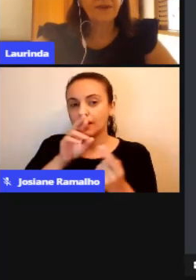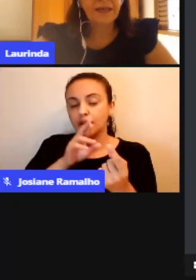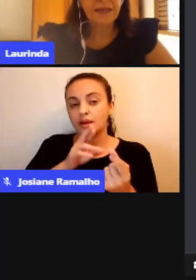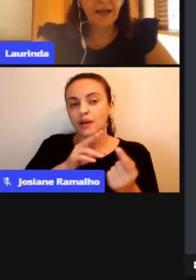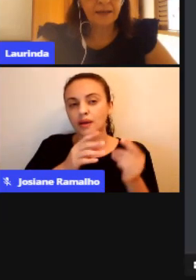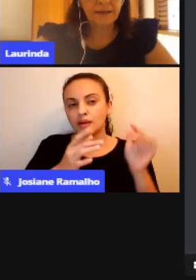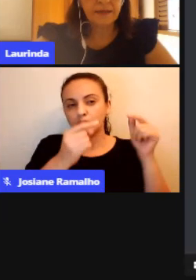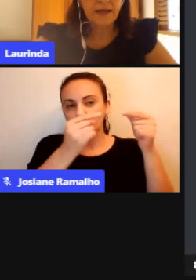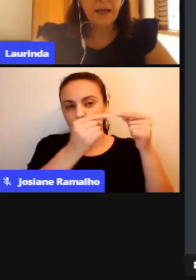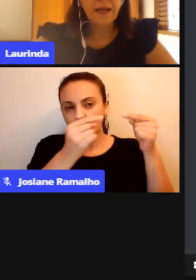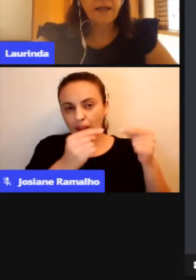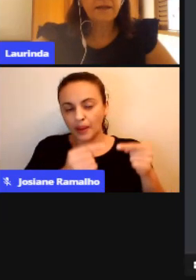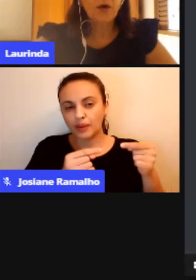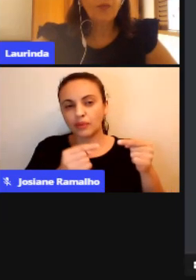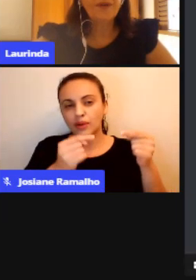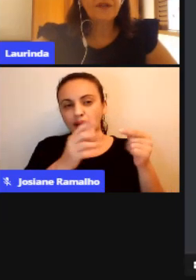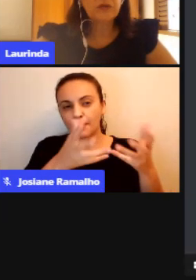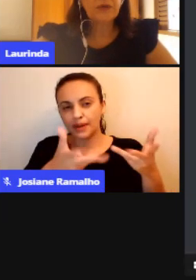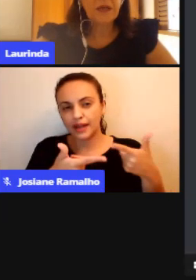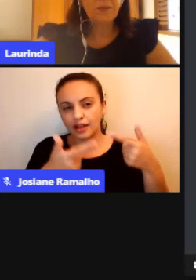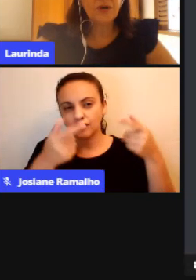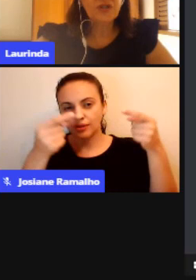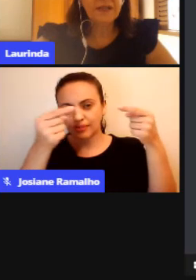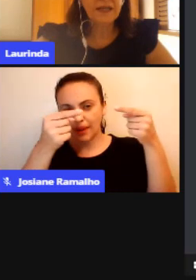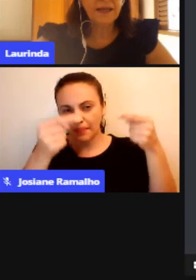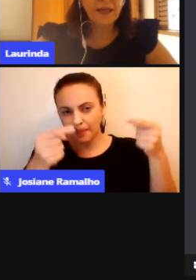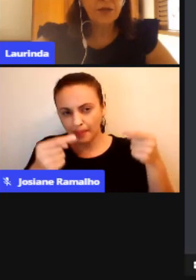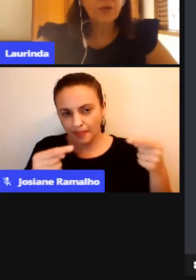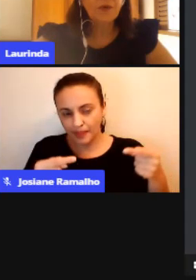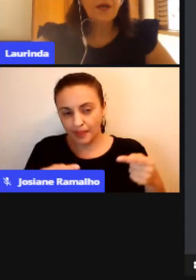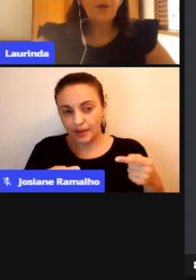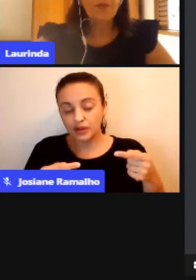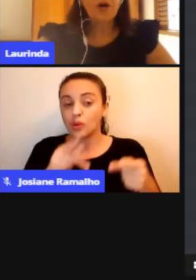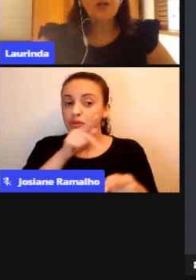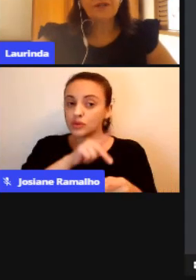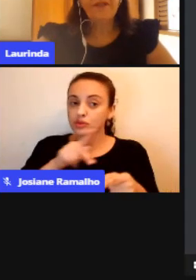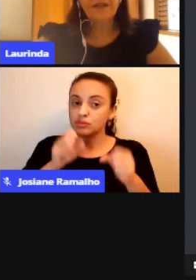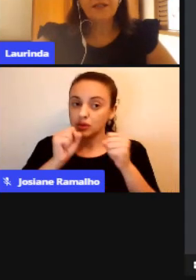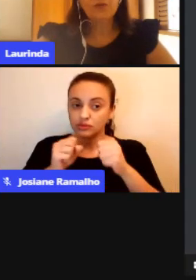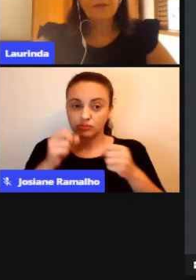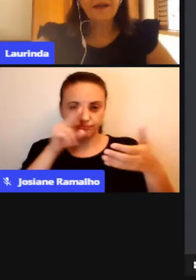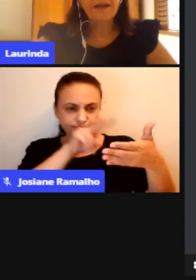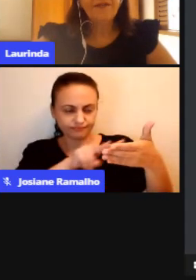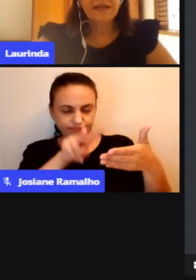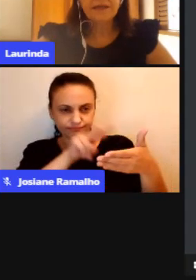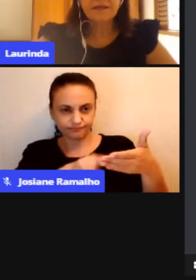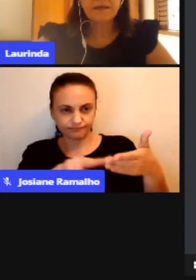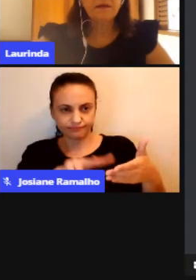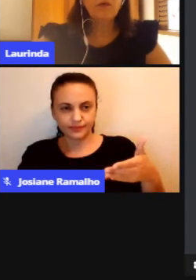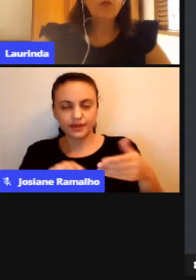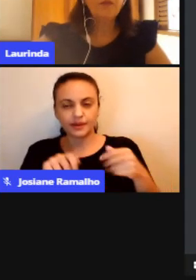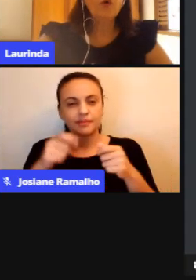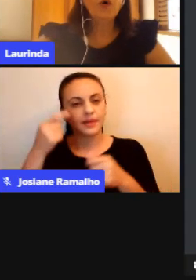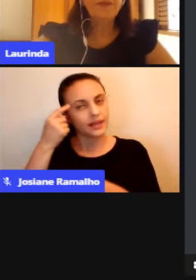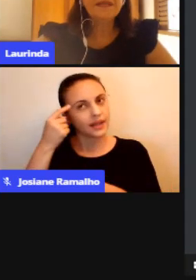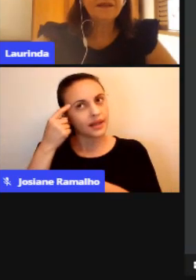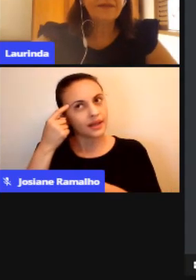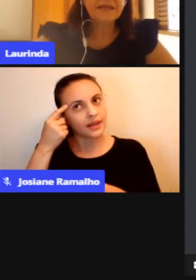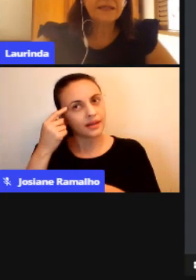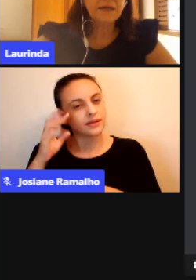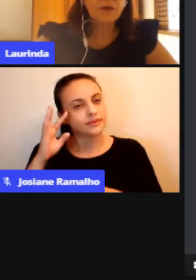estão sendo avaliadas. Então, o professor ele pode estar lendo, pode estar fazendo uma reflexão,